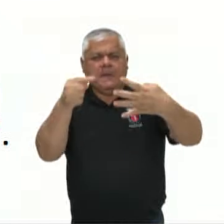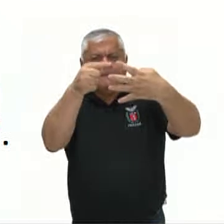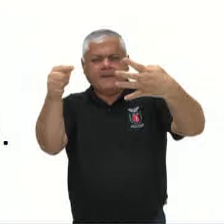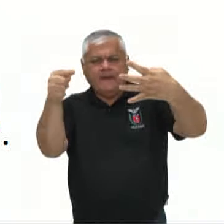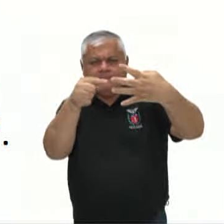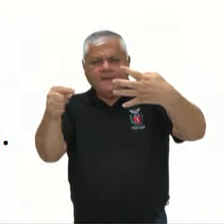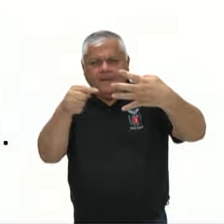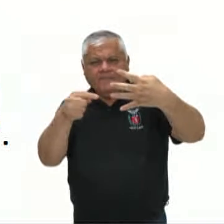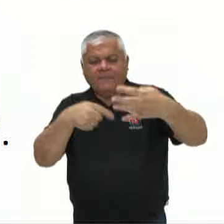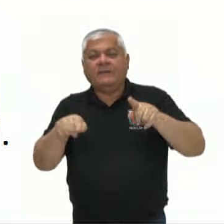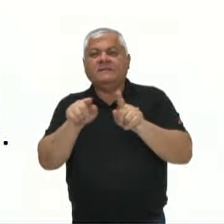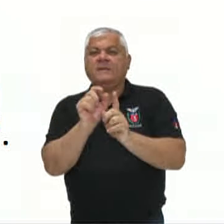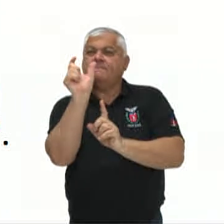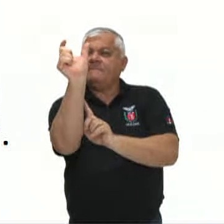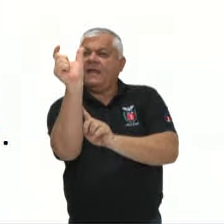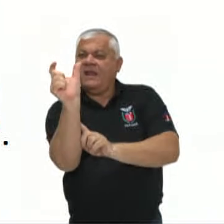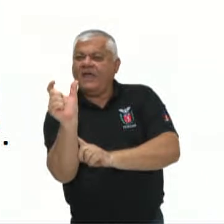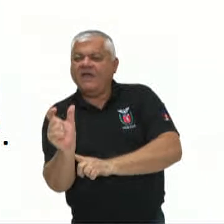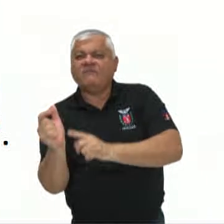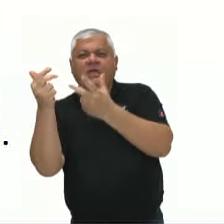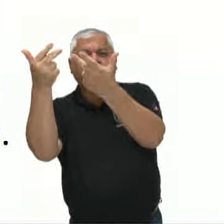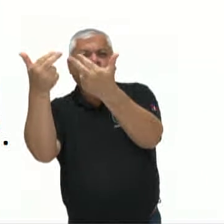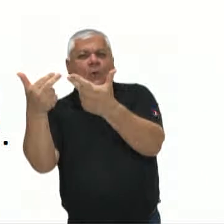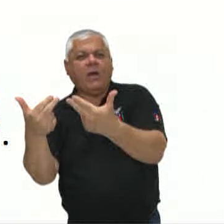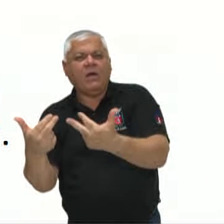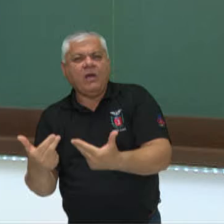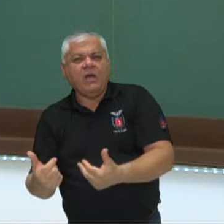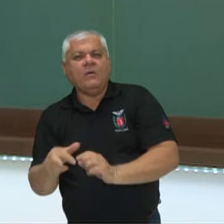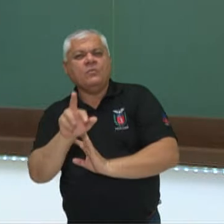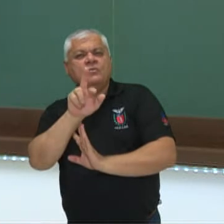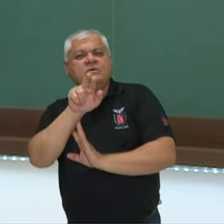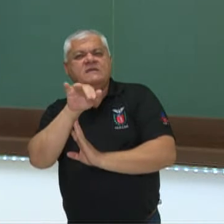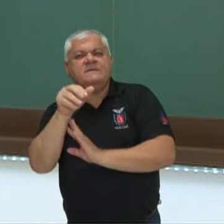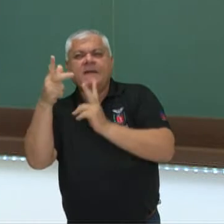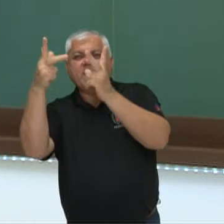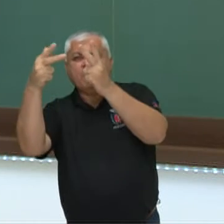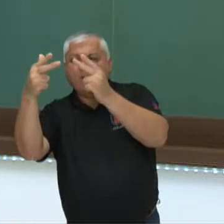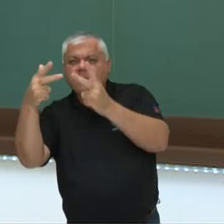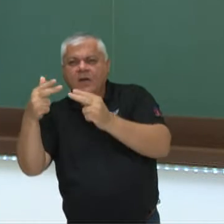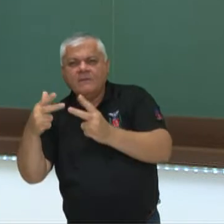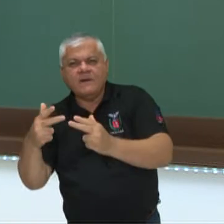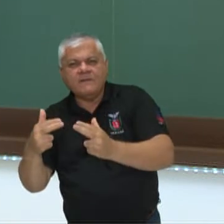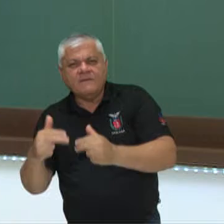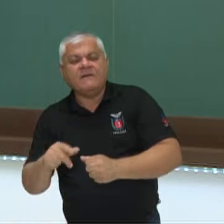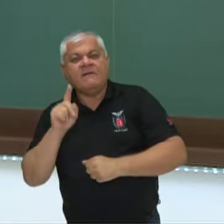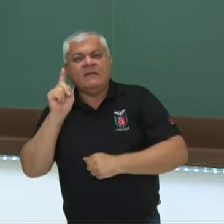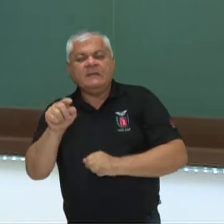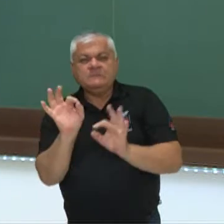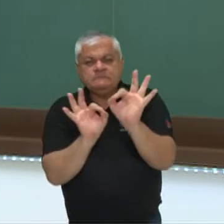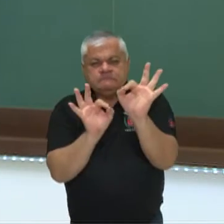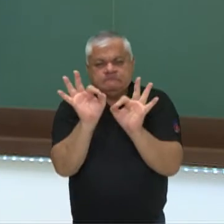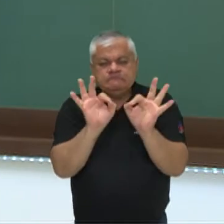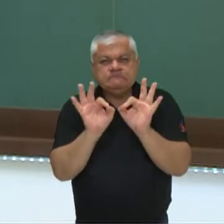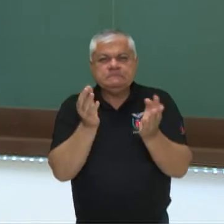rimas opostas, né? O esquema rímico é muito regular, é um texto extremamente